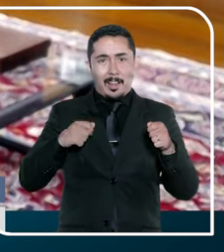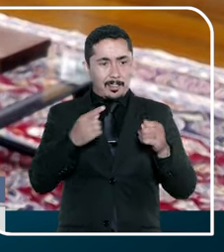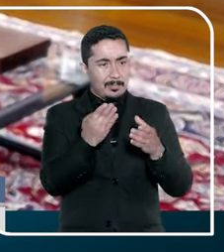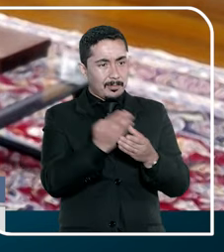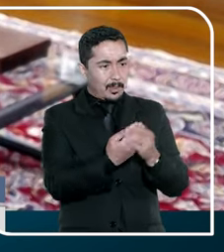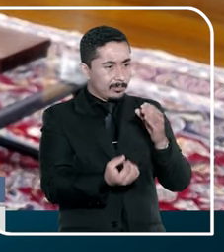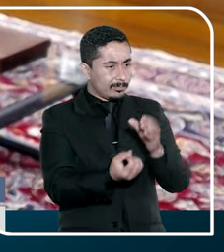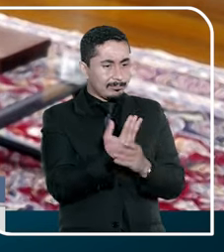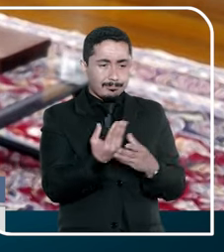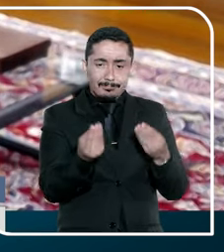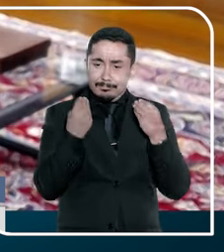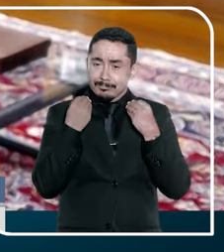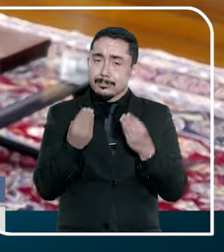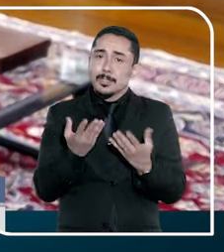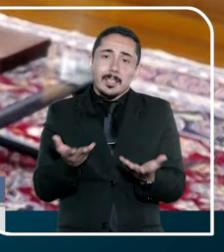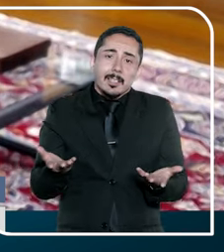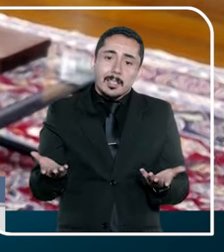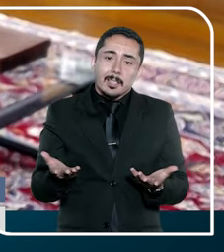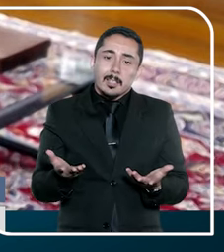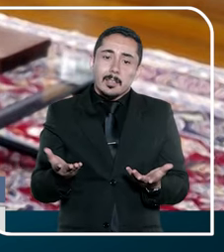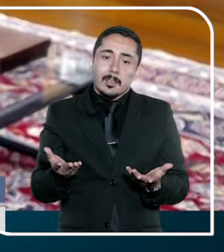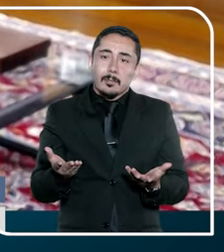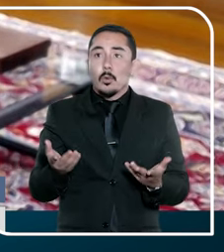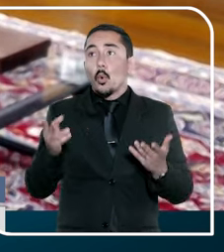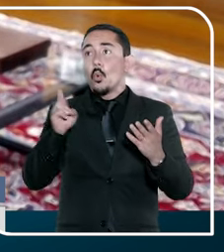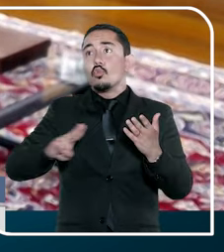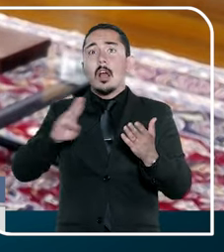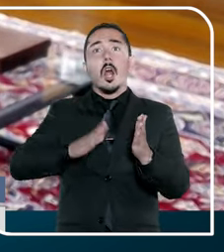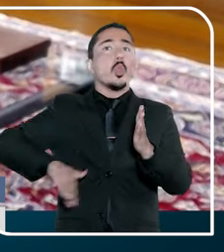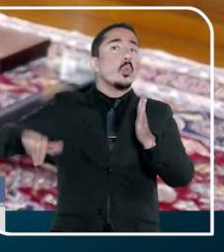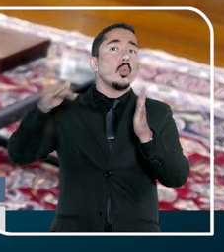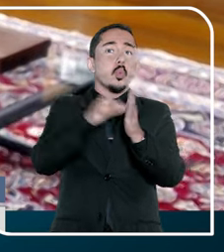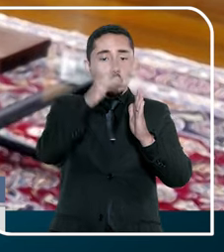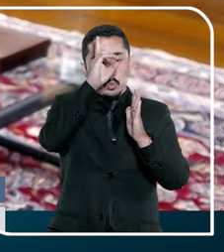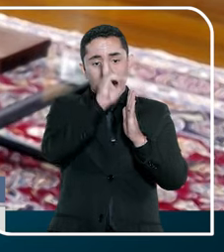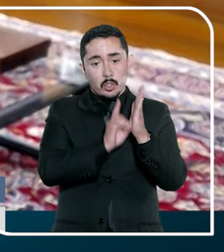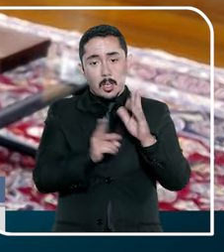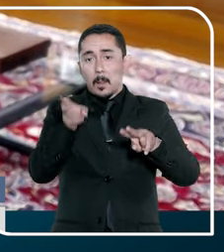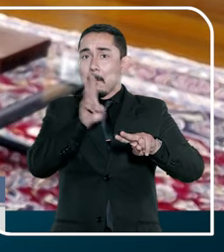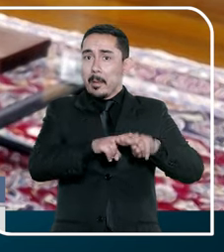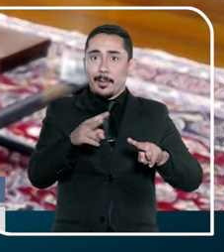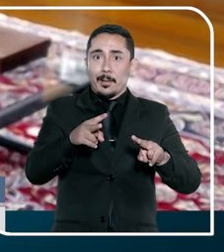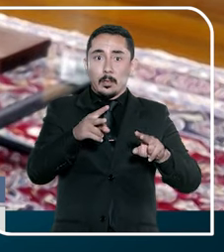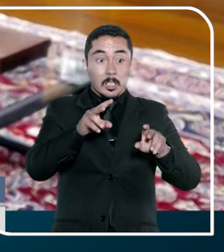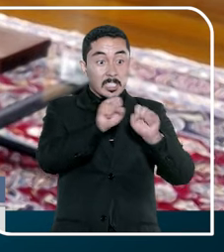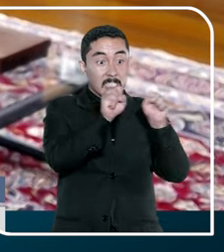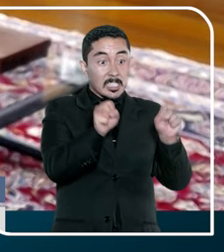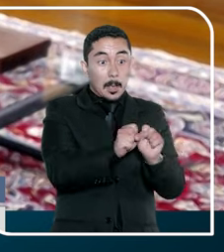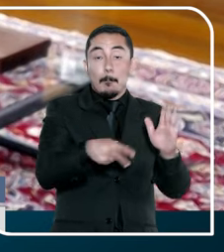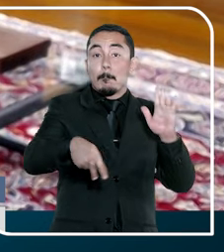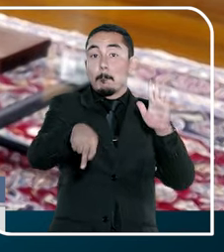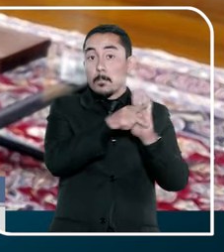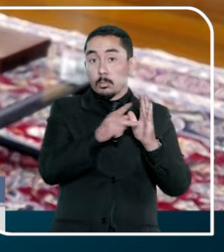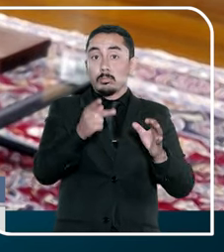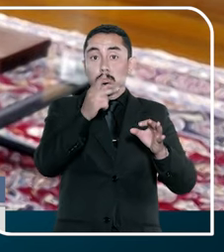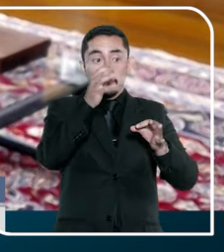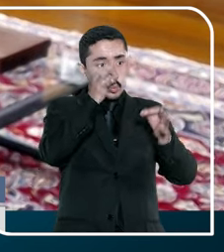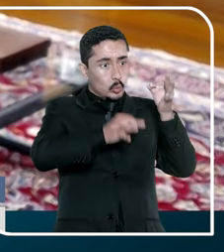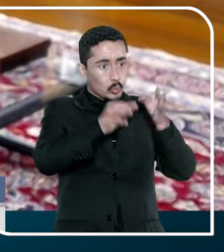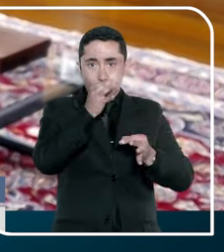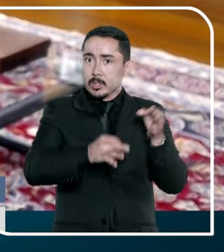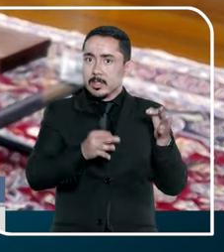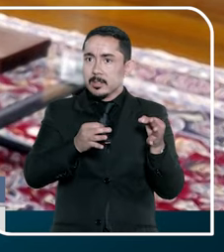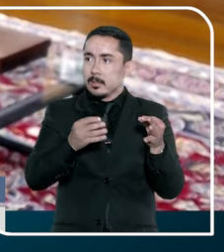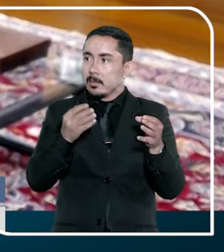de usar todo o aparato do Direito Penal do sistema de Justiça Criminal para punir o autor desta ínfima